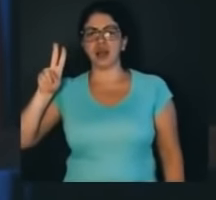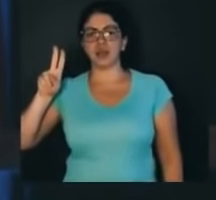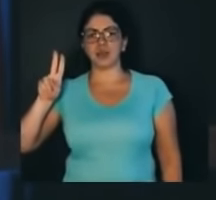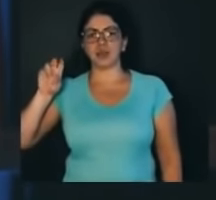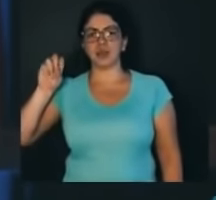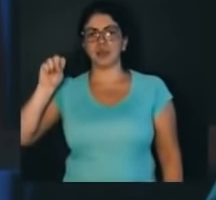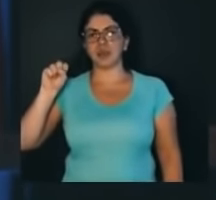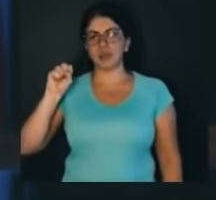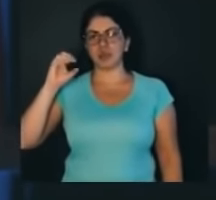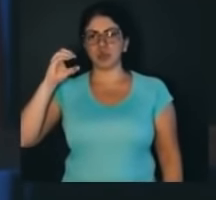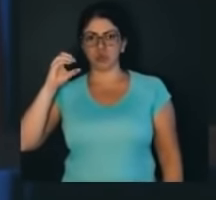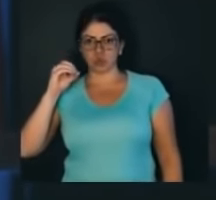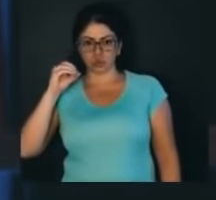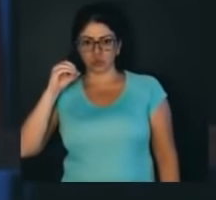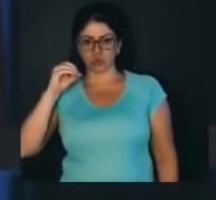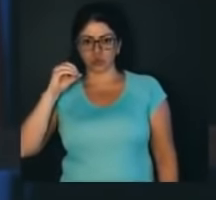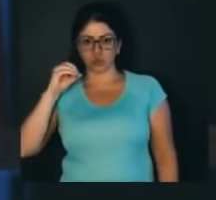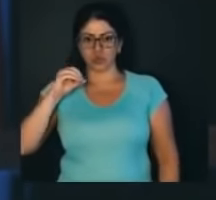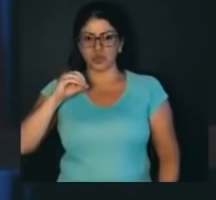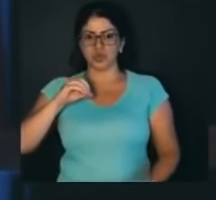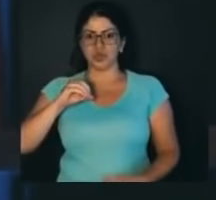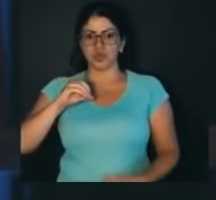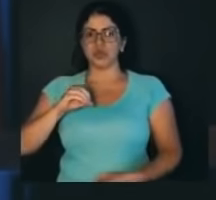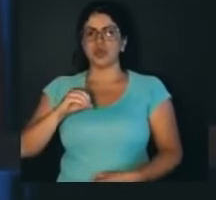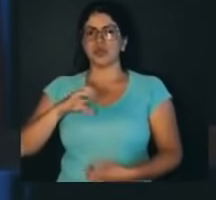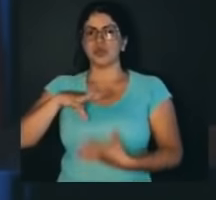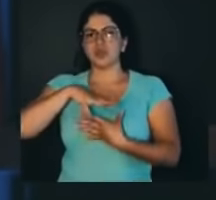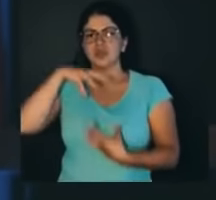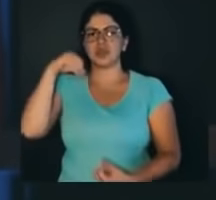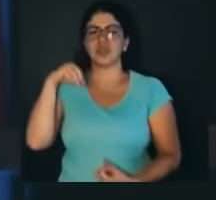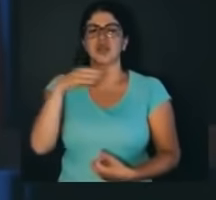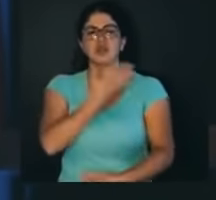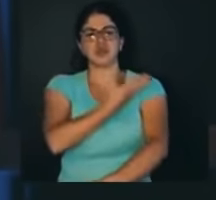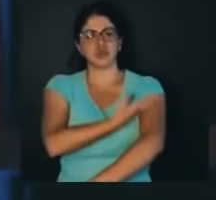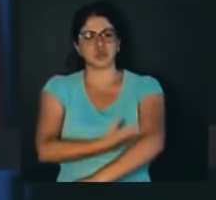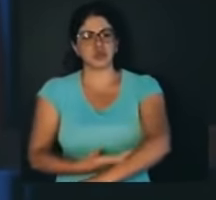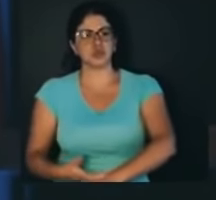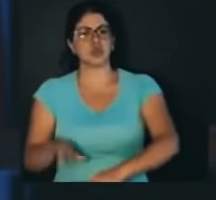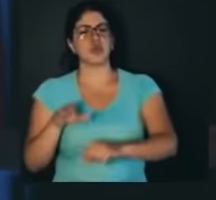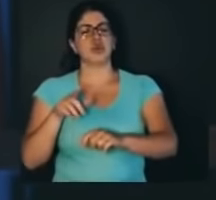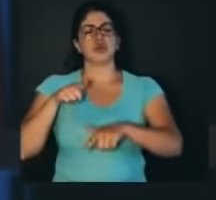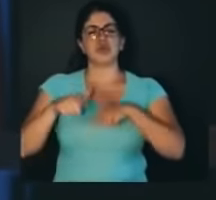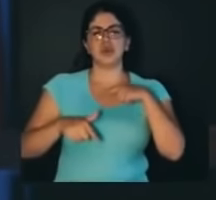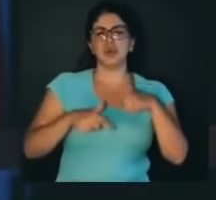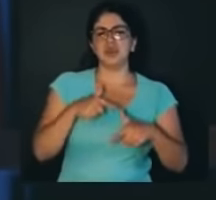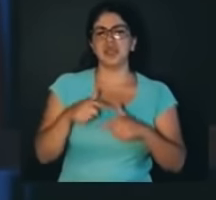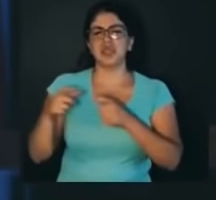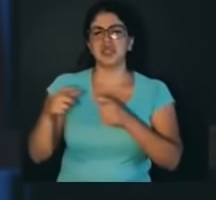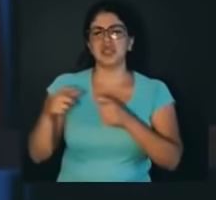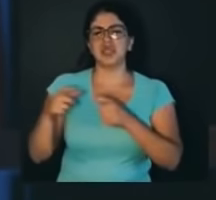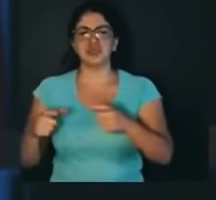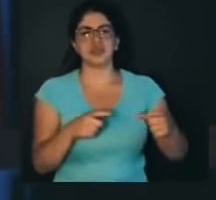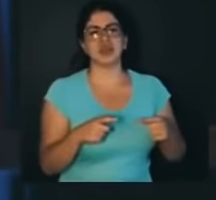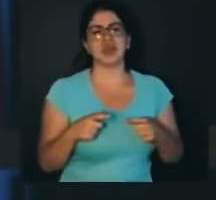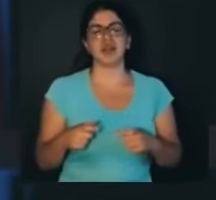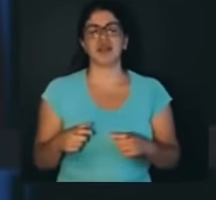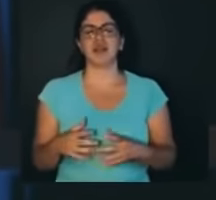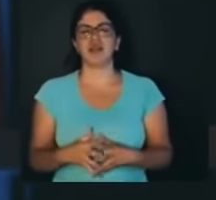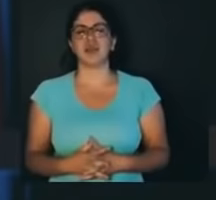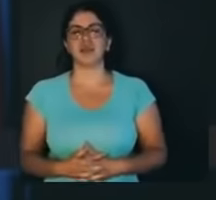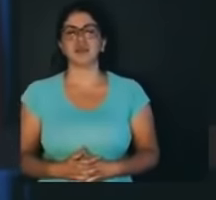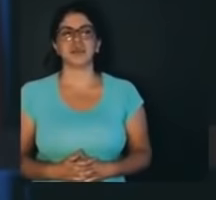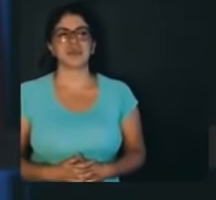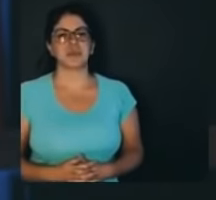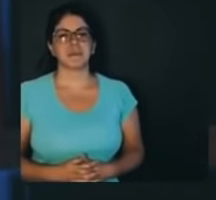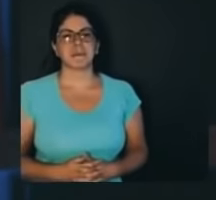nos diversos lugares onde nós circulamos. E quando é que surge essa temática? Surge nesse diálogo